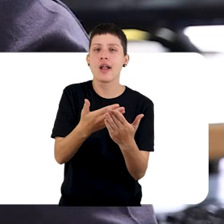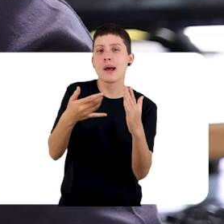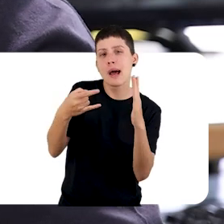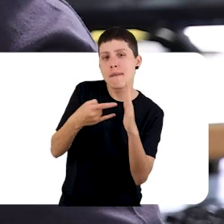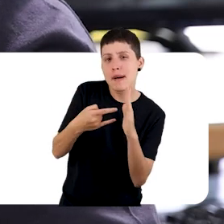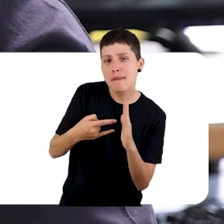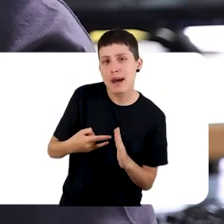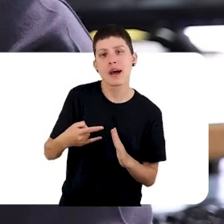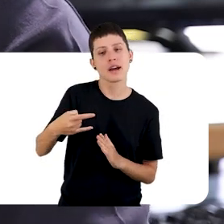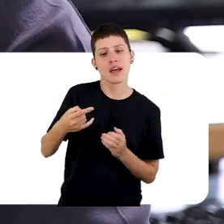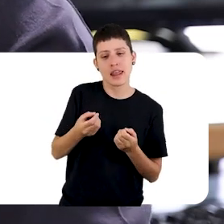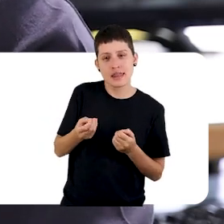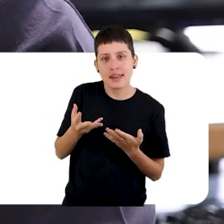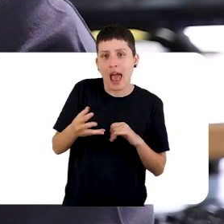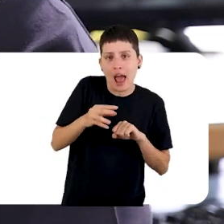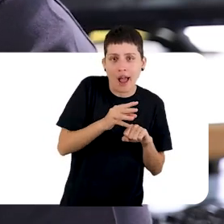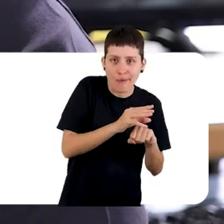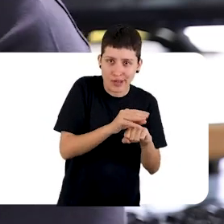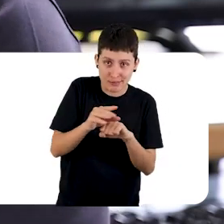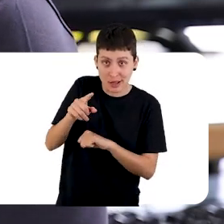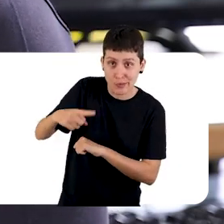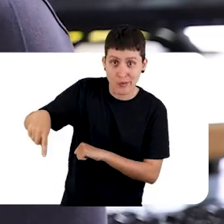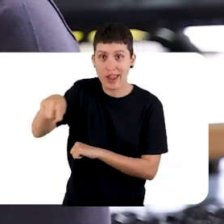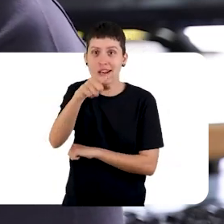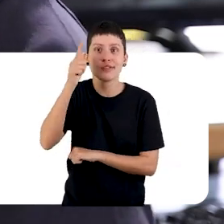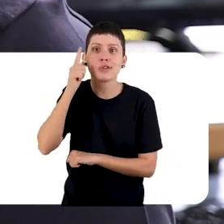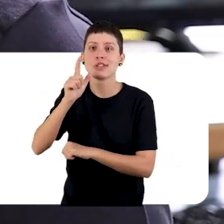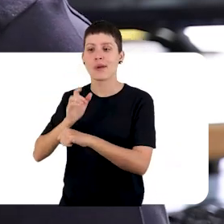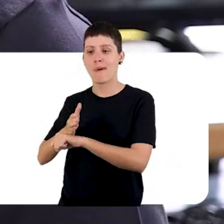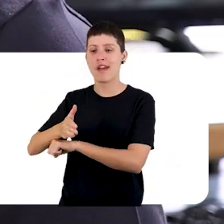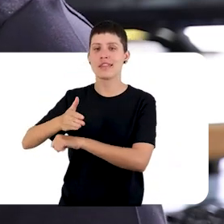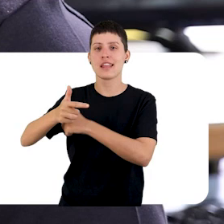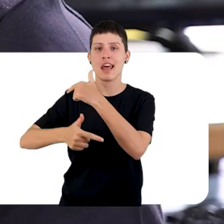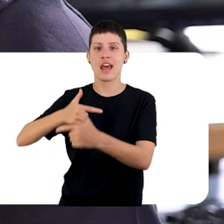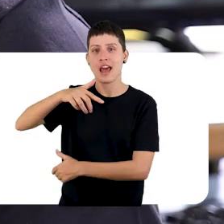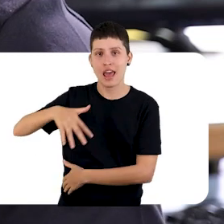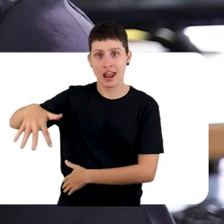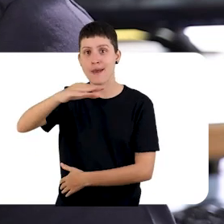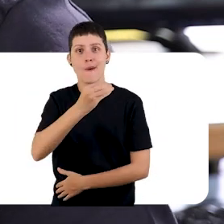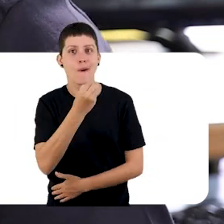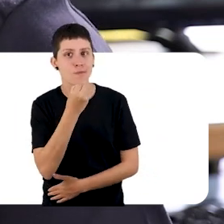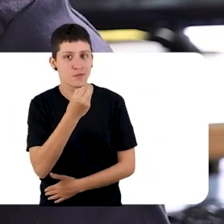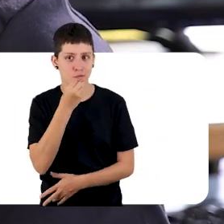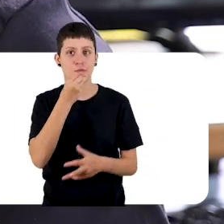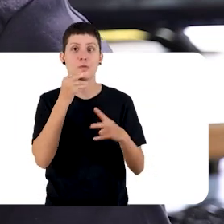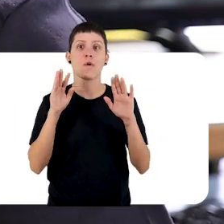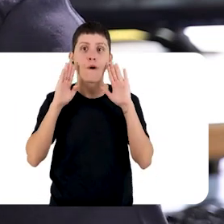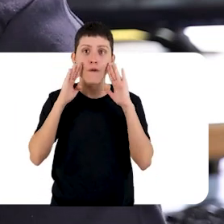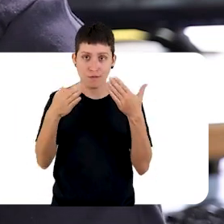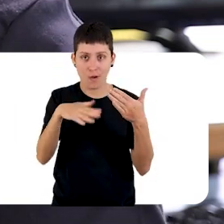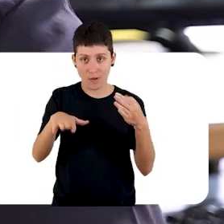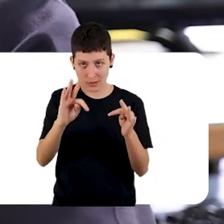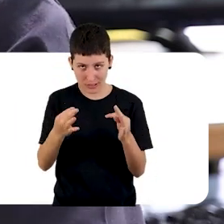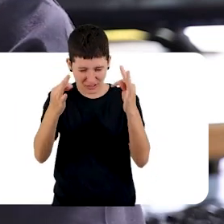programação, dá a eles conhecimento para que eles ingressem no mercado de trabalho, claro, como foco principal,